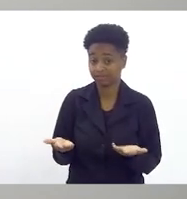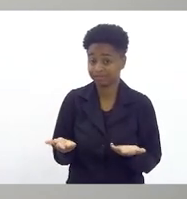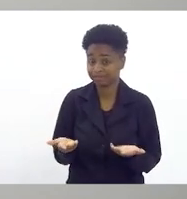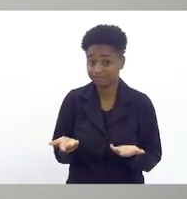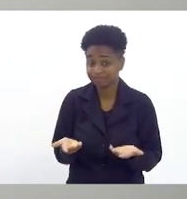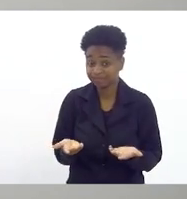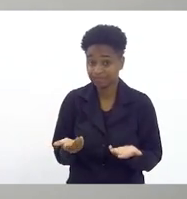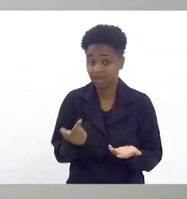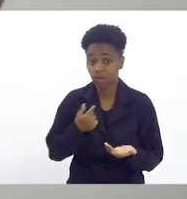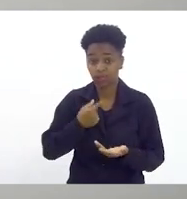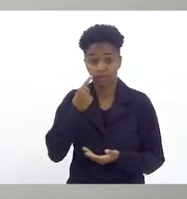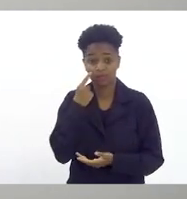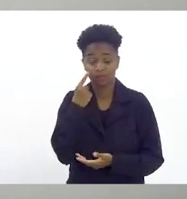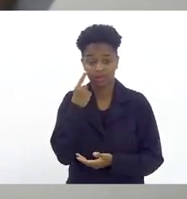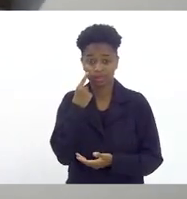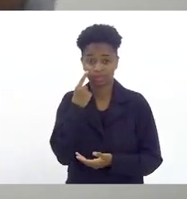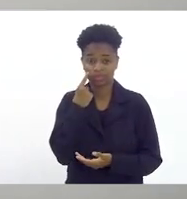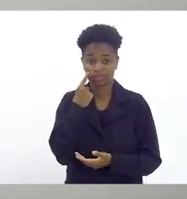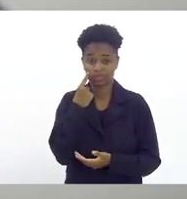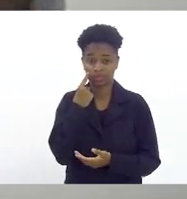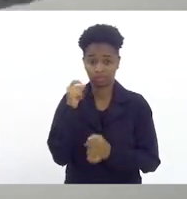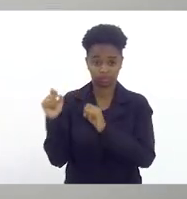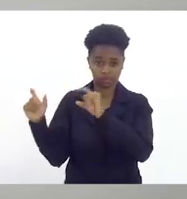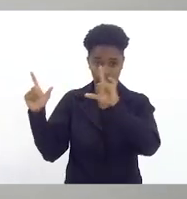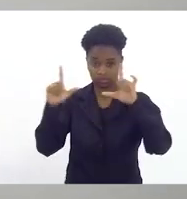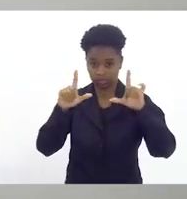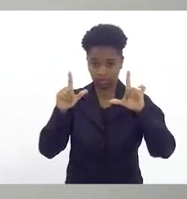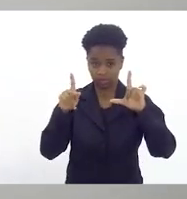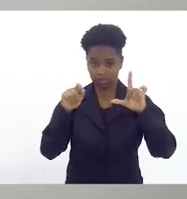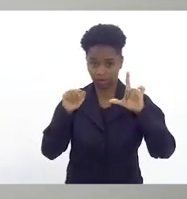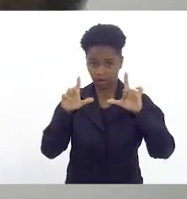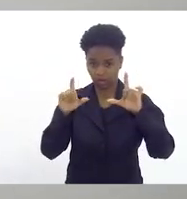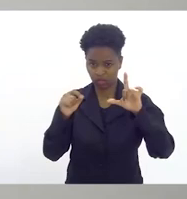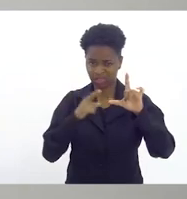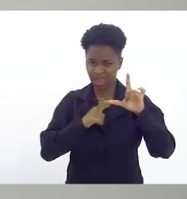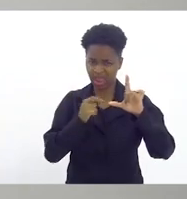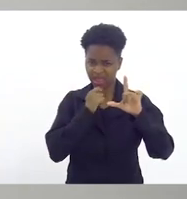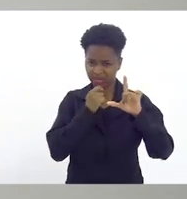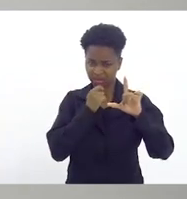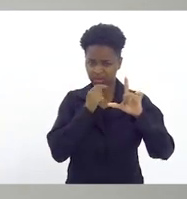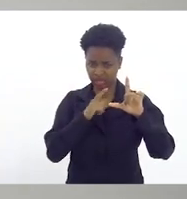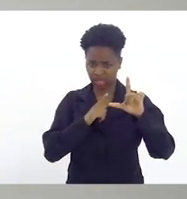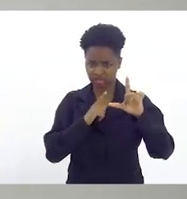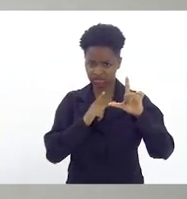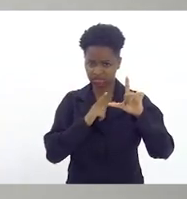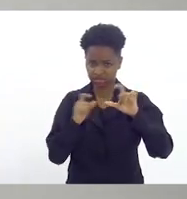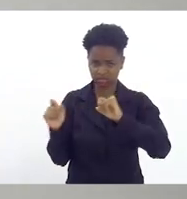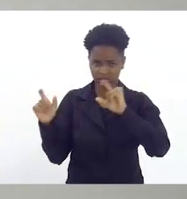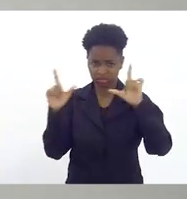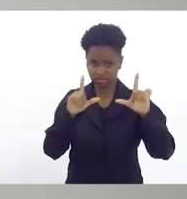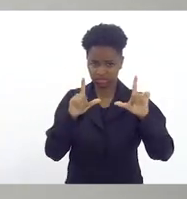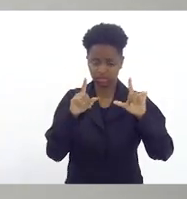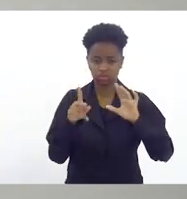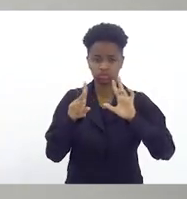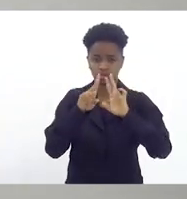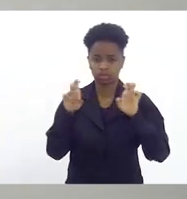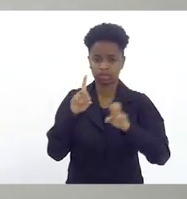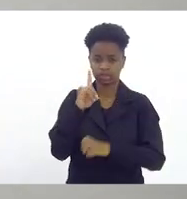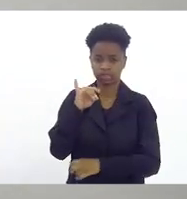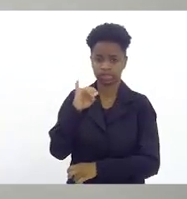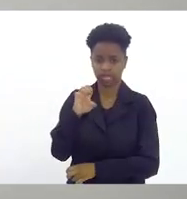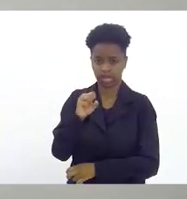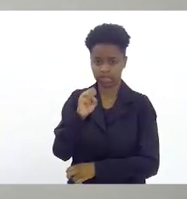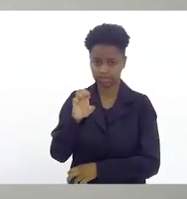eu tava vendo aqui a projeção lá do Paulo tá na tela ainda do Paulo Jagger que é do diesel